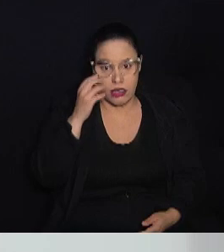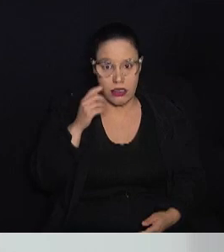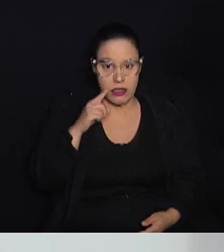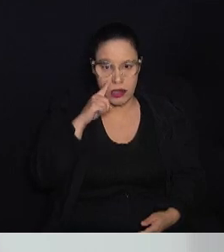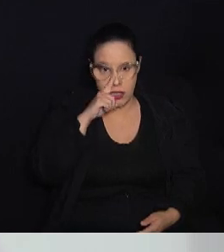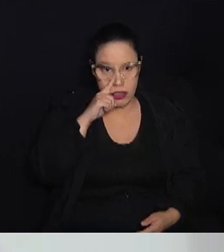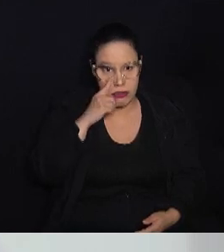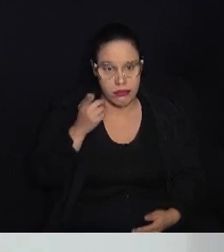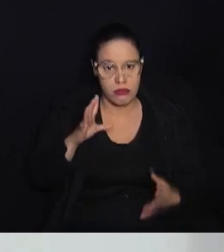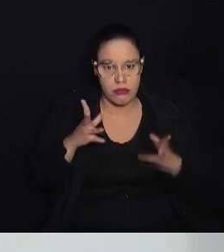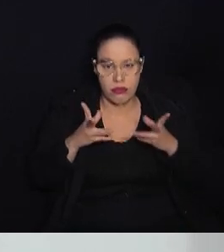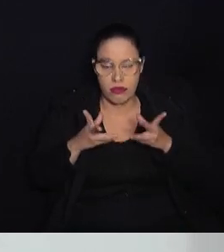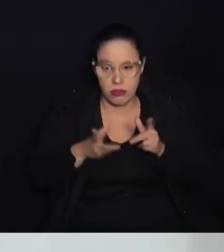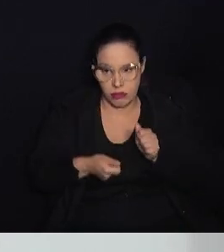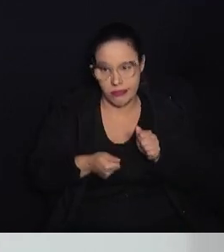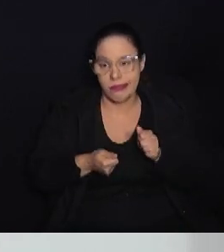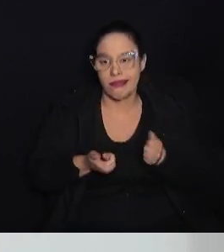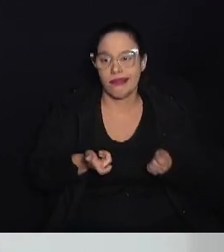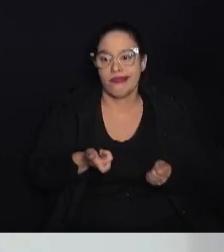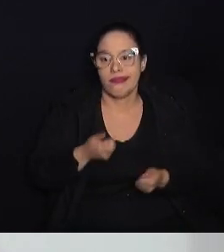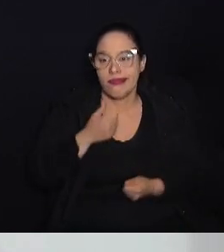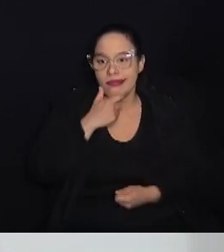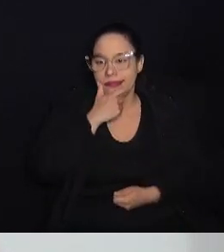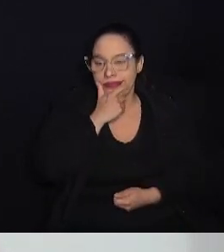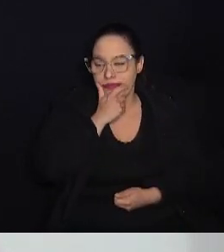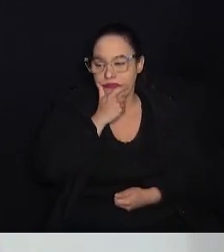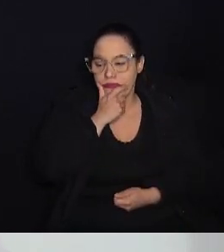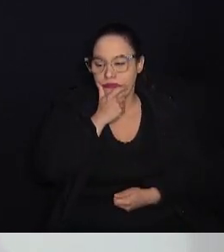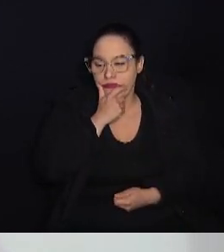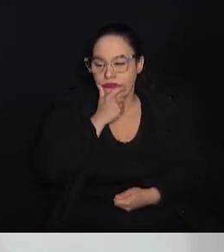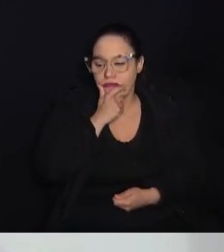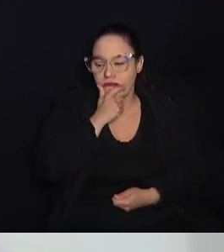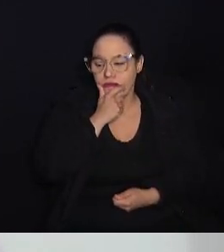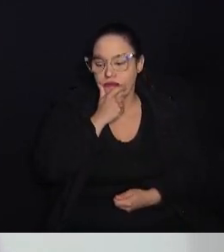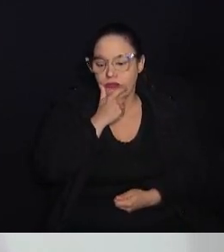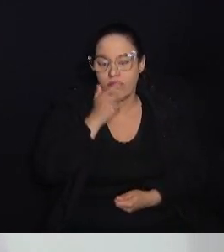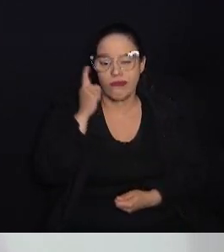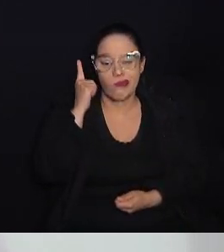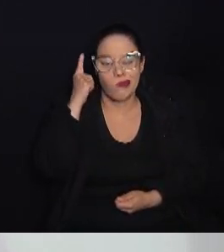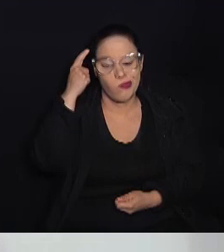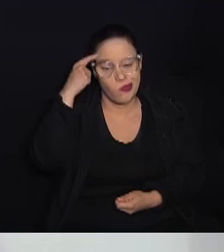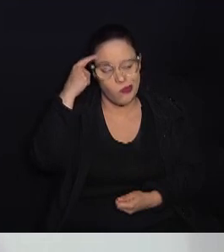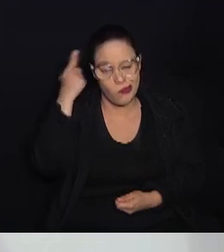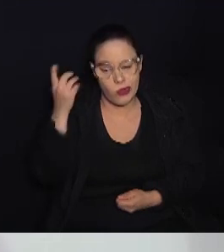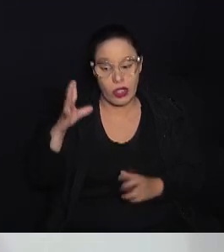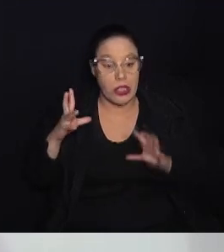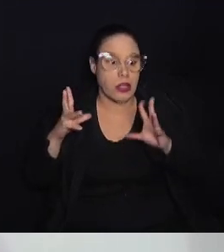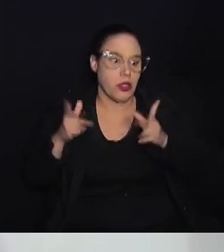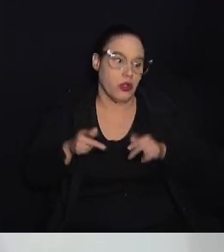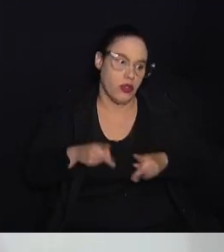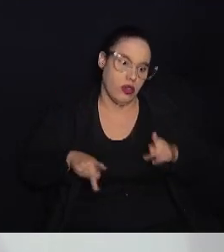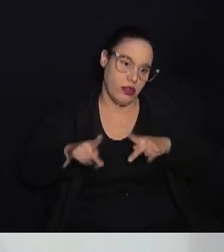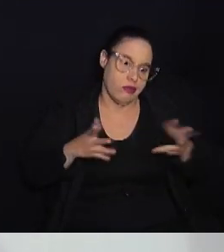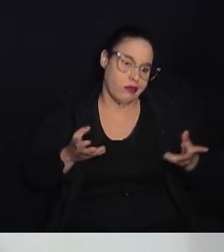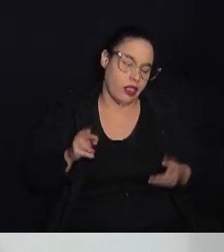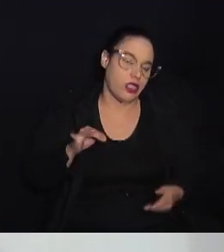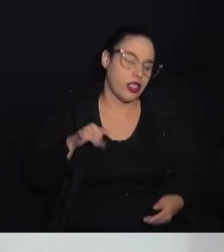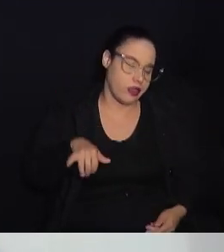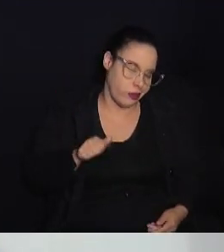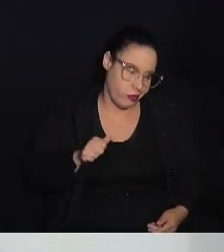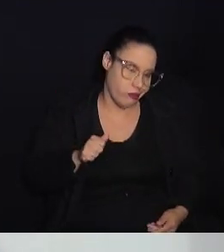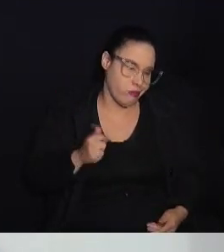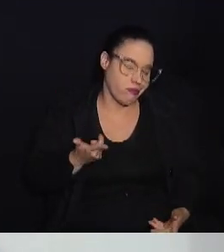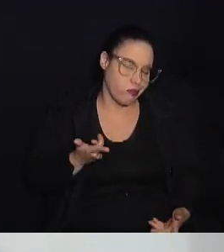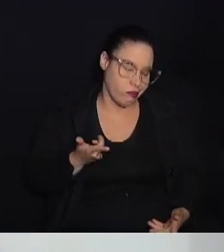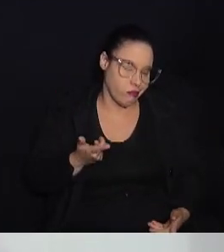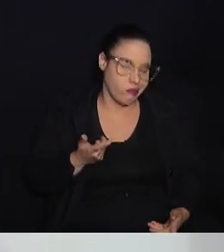um fator de risco, de um modo geral, na diretriz, como a etnia. E aí, se a gente pensar, a nossa população toda tem uma